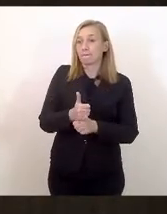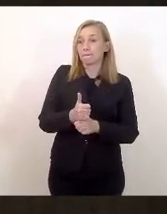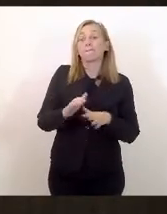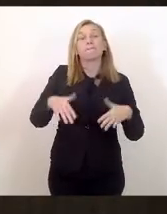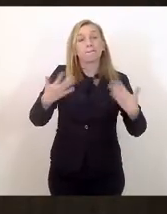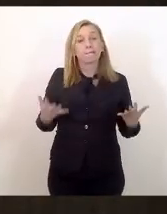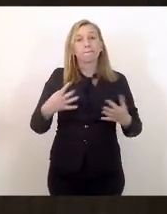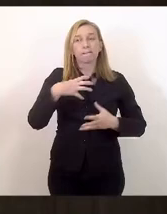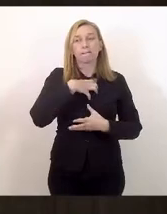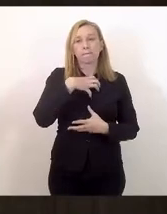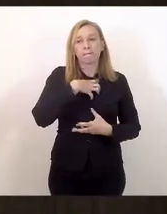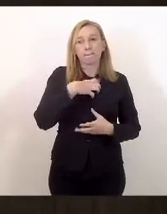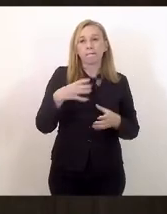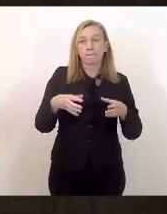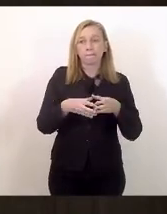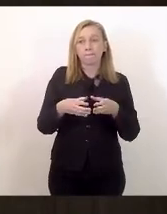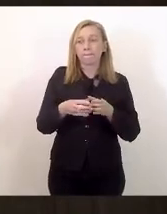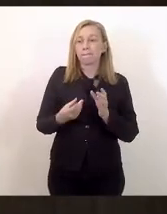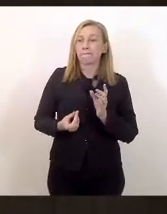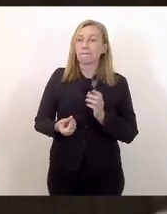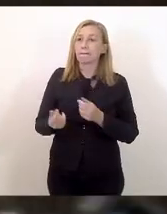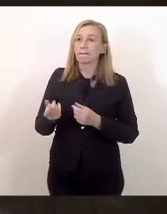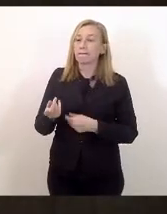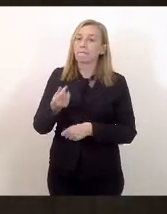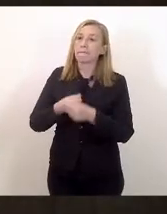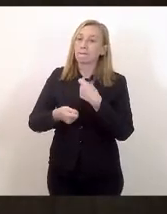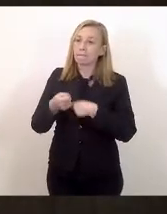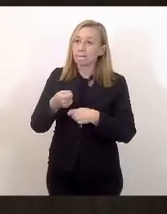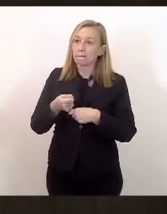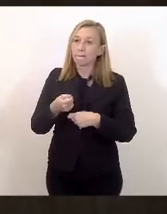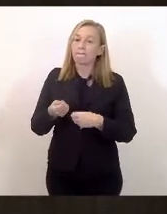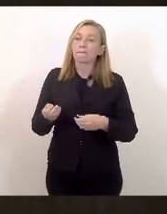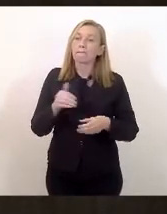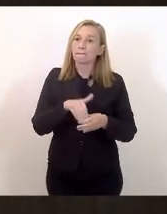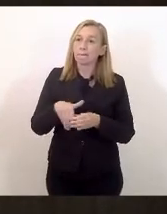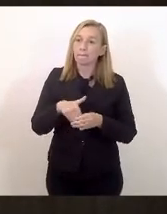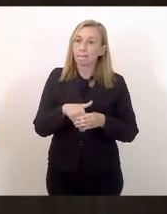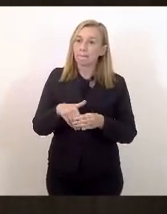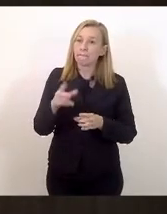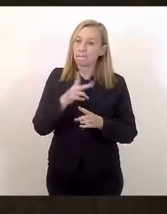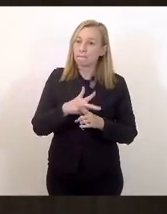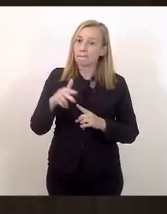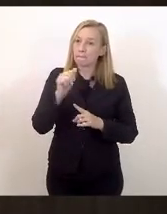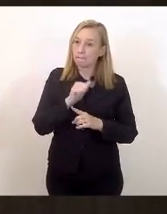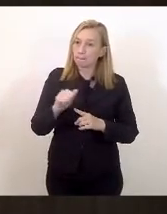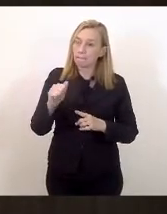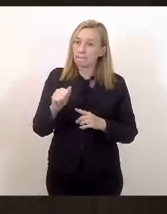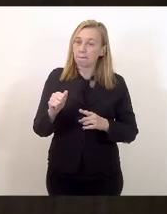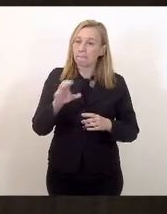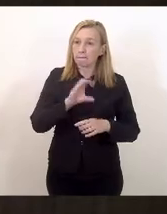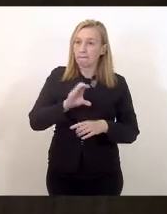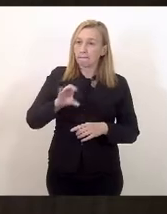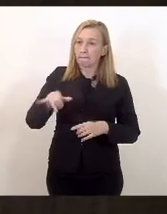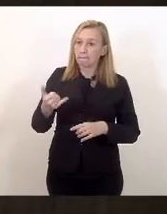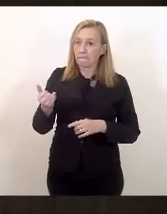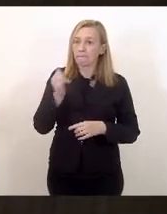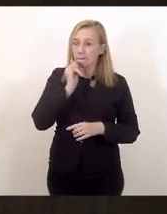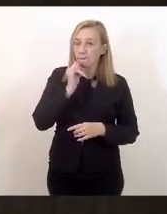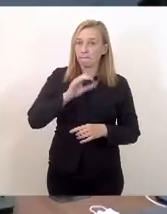nesse sentido, a Comissão de Economia vai votar com o voto vencedor da CCJ, com o relator na